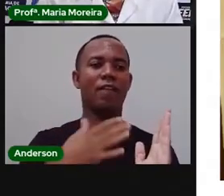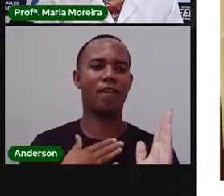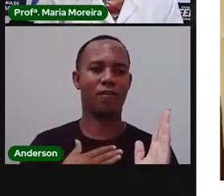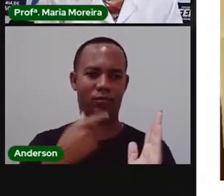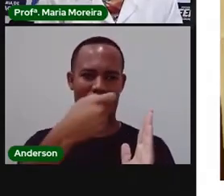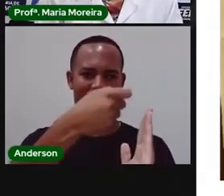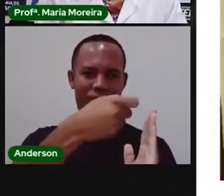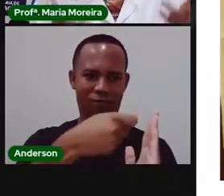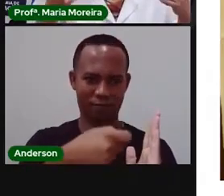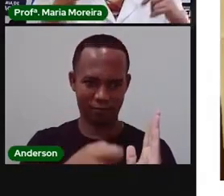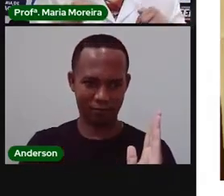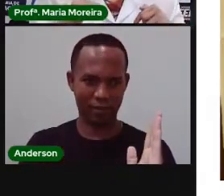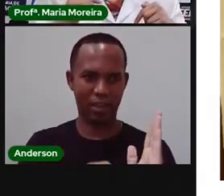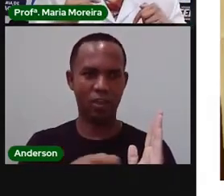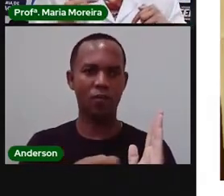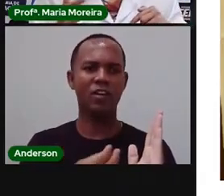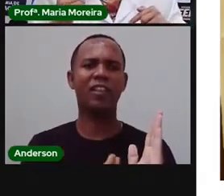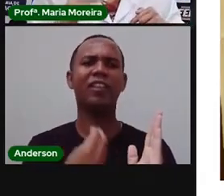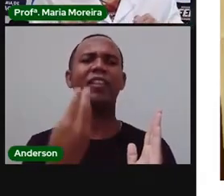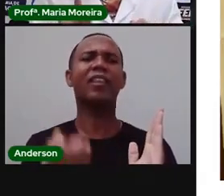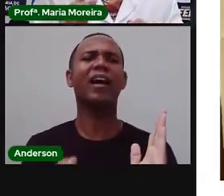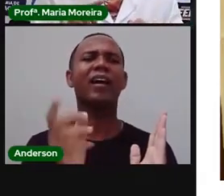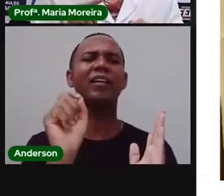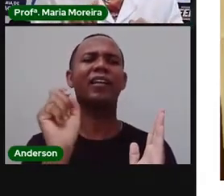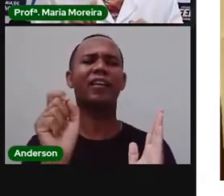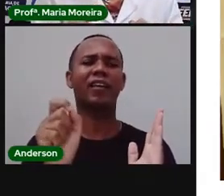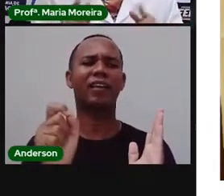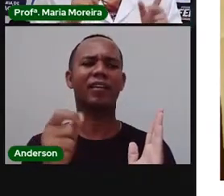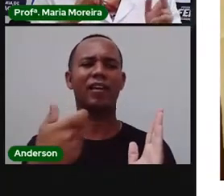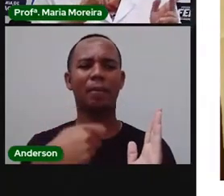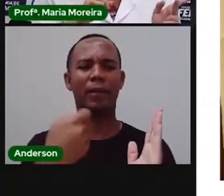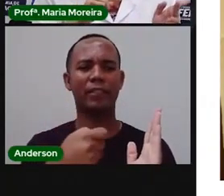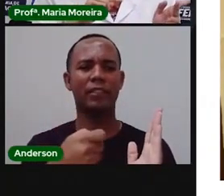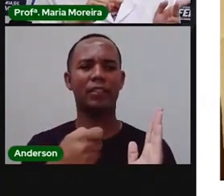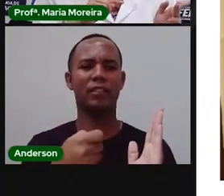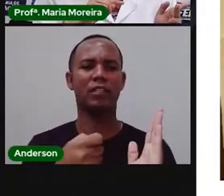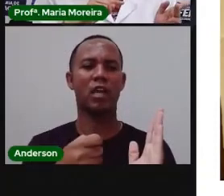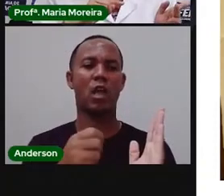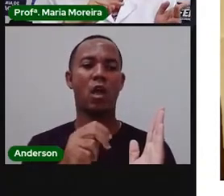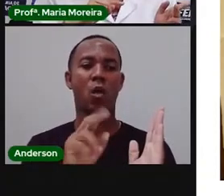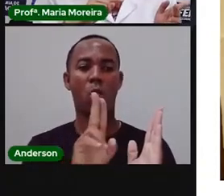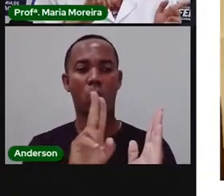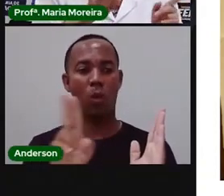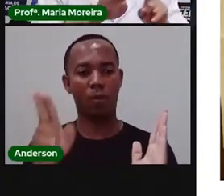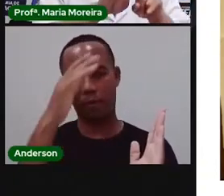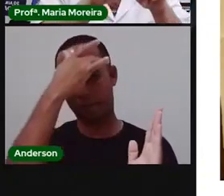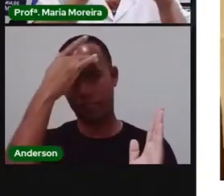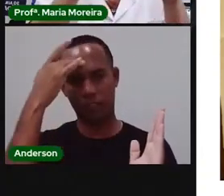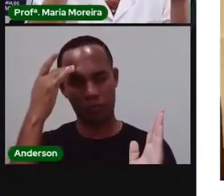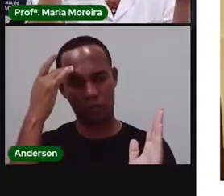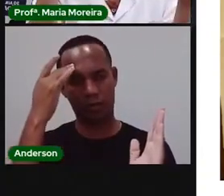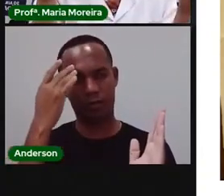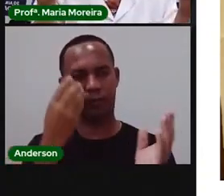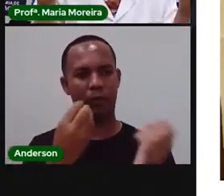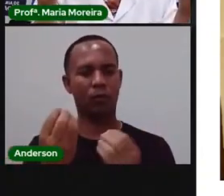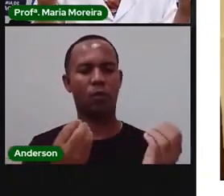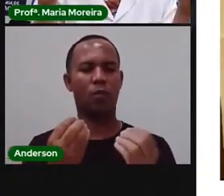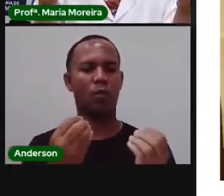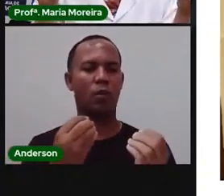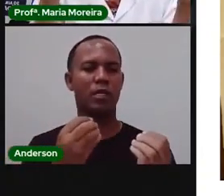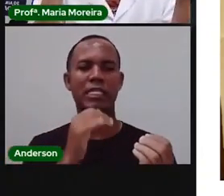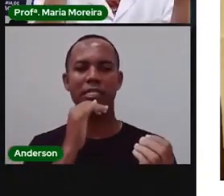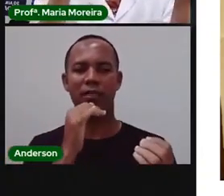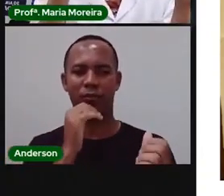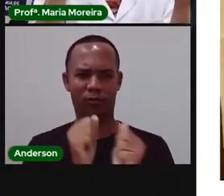a carta. Então, se a Pro resolve escrever uma carta para Anderson, aqui o nosso intérprete, ela iria colocar em cima o